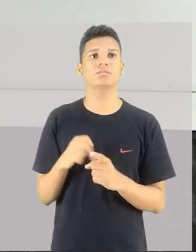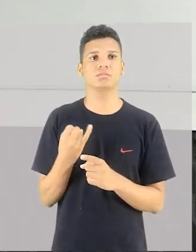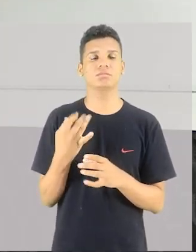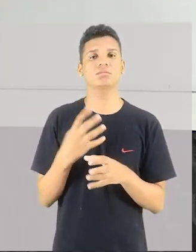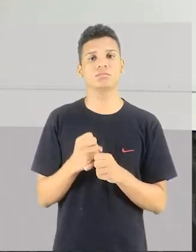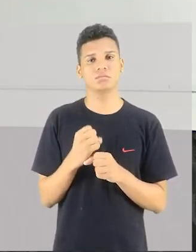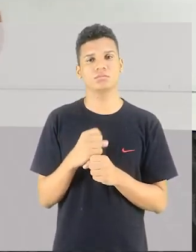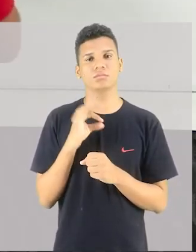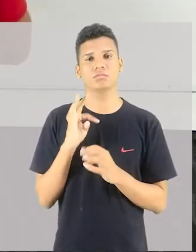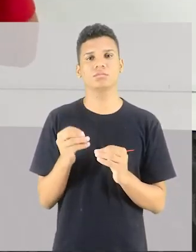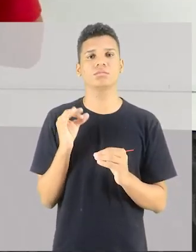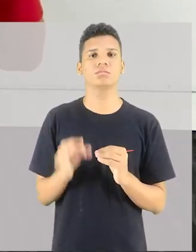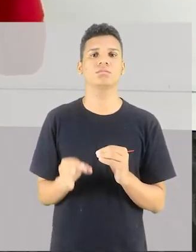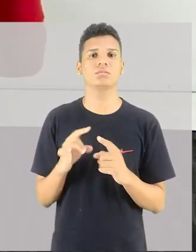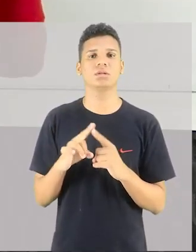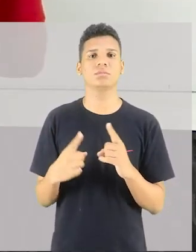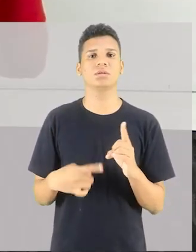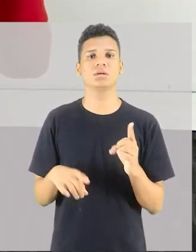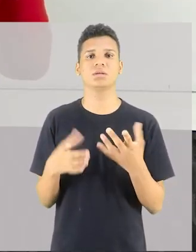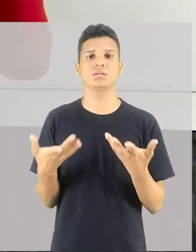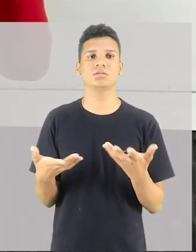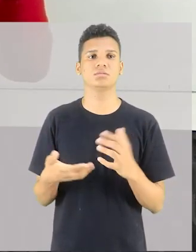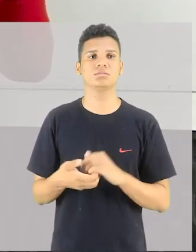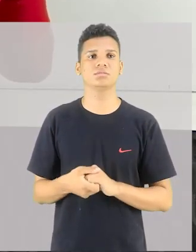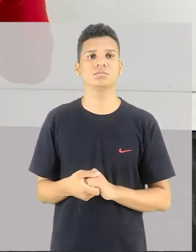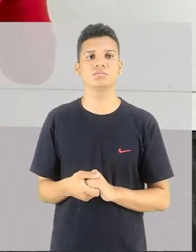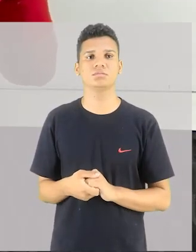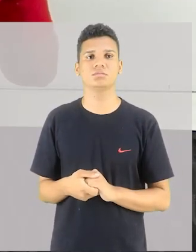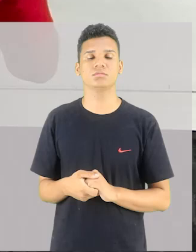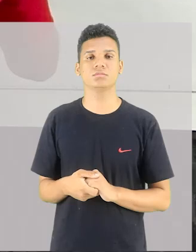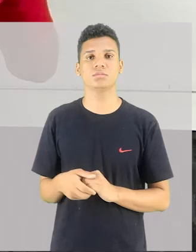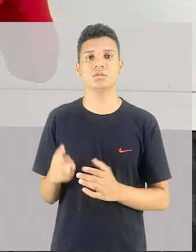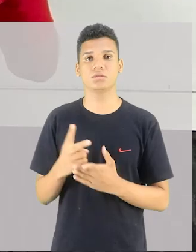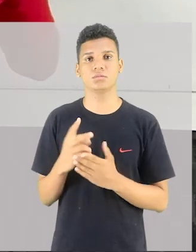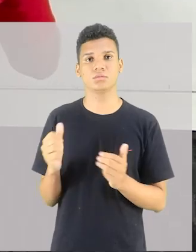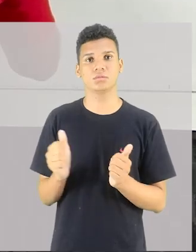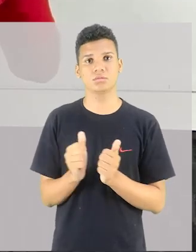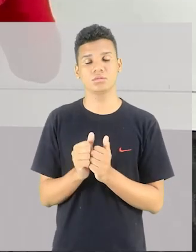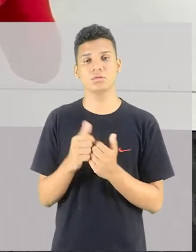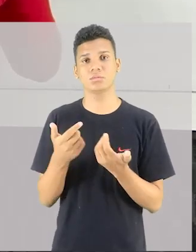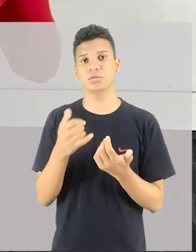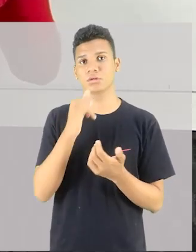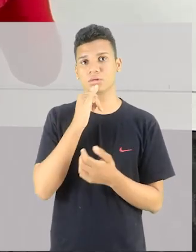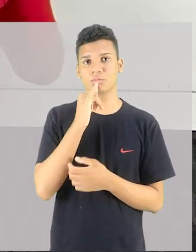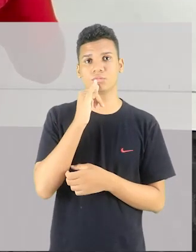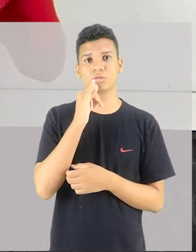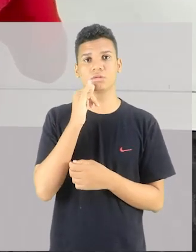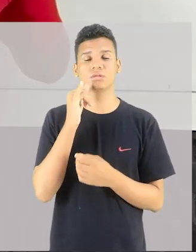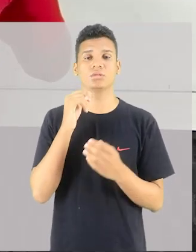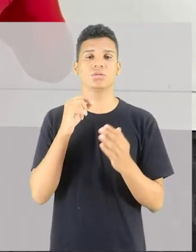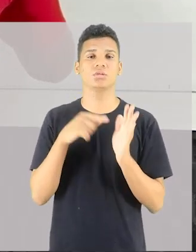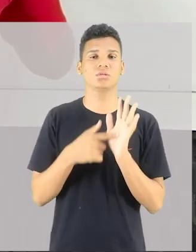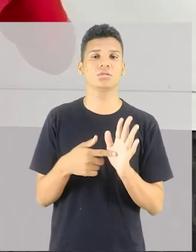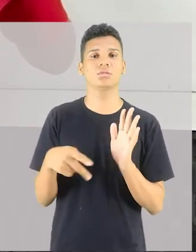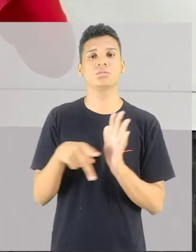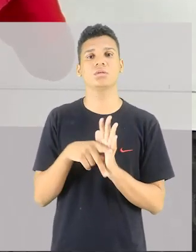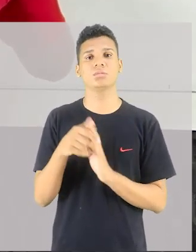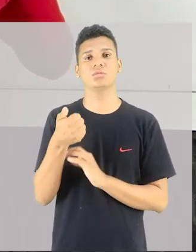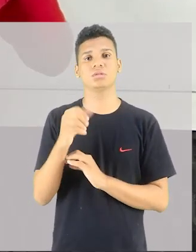aqui turma você vai ter que o lado vai ser igual a 10